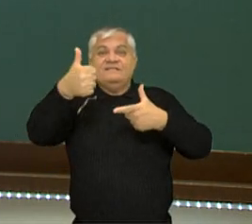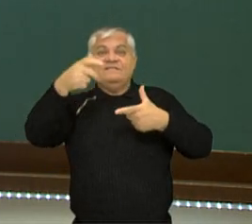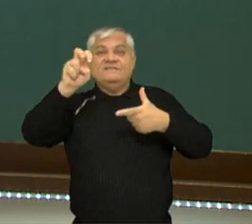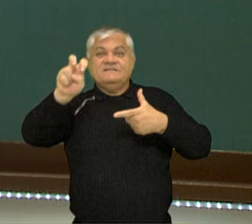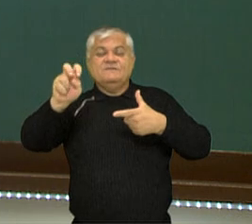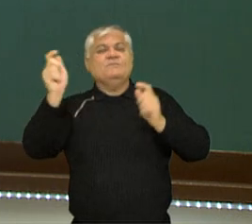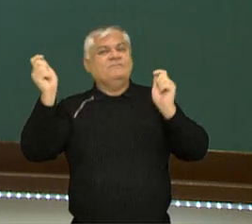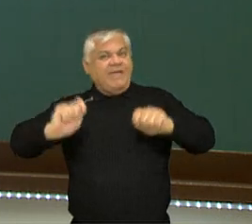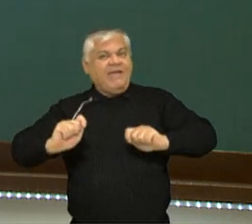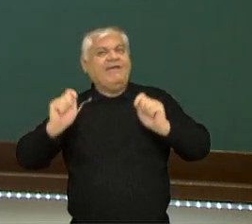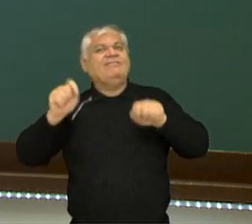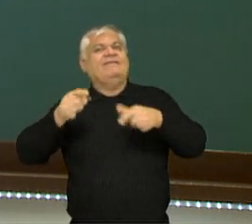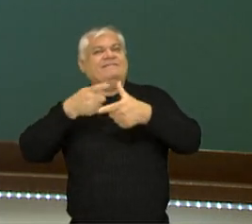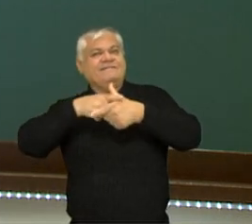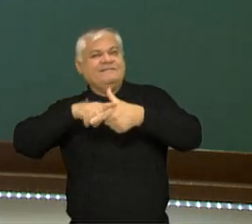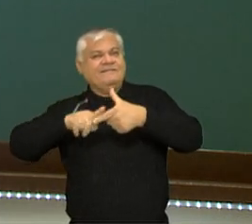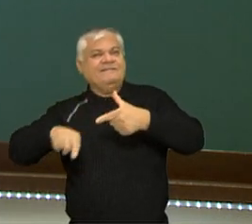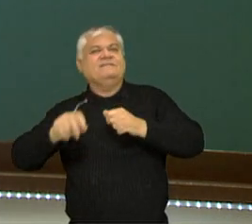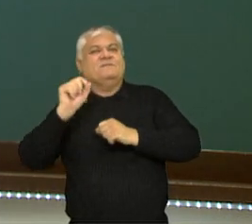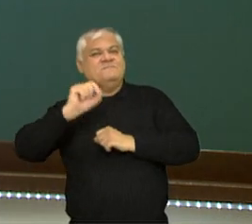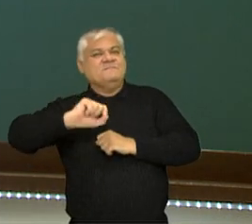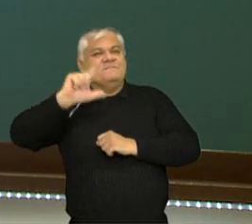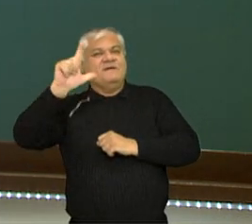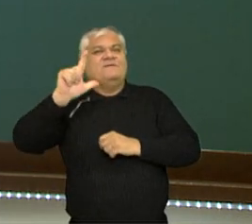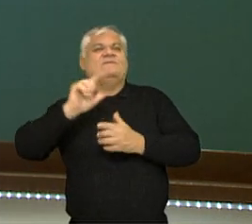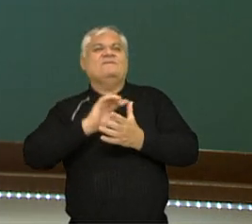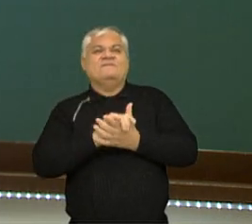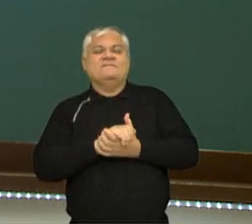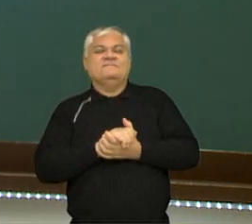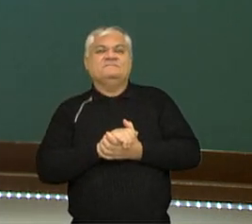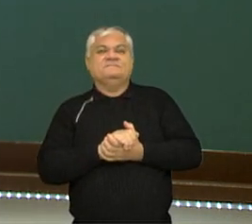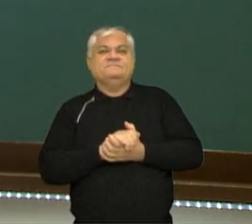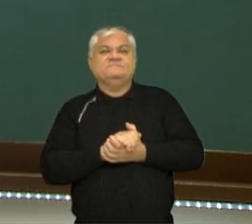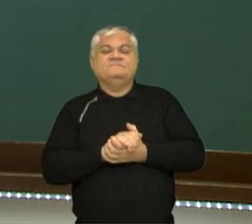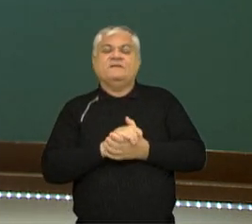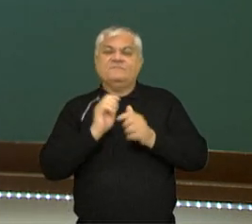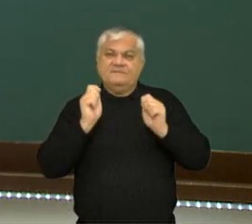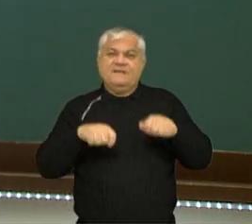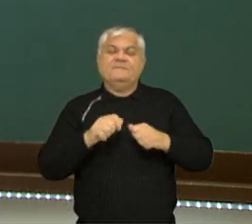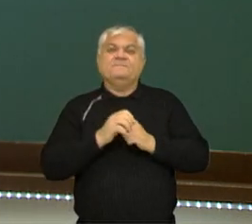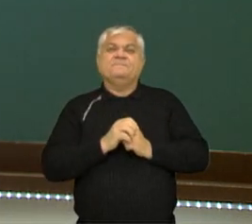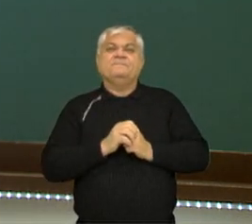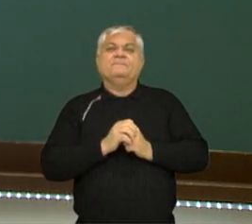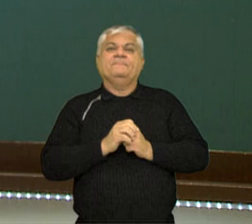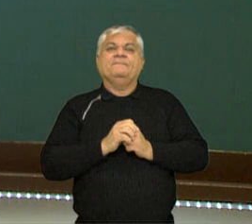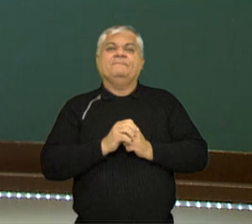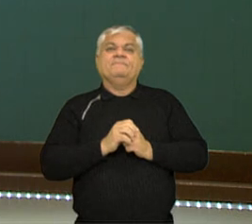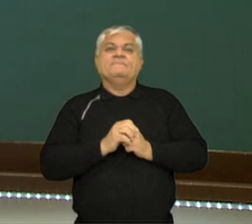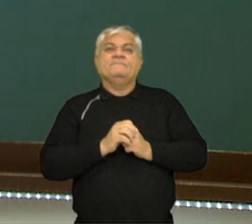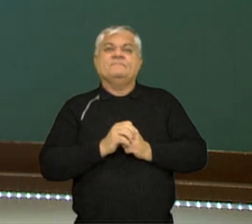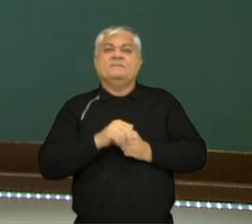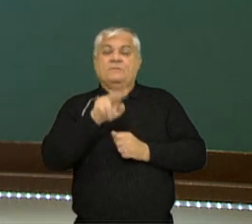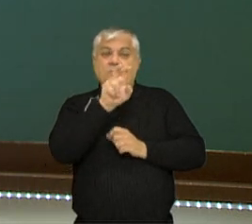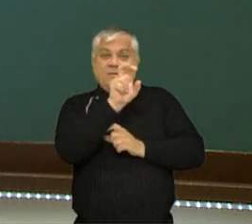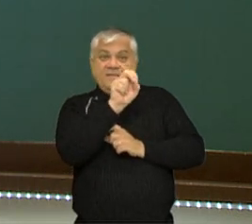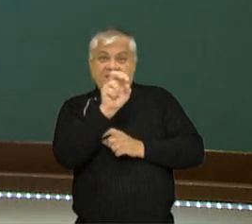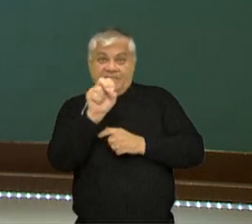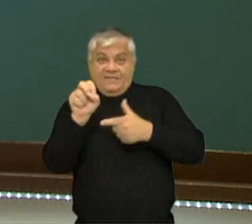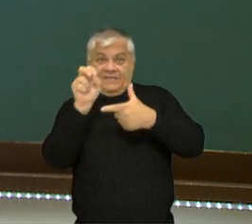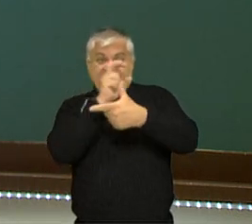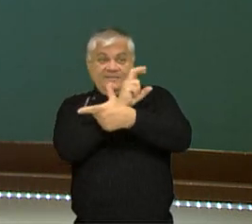é suficiente, né? É maior que 125, então dá para dividir, ok? Então, agora eu